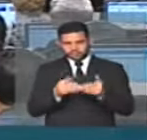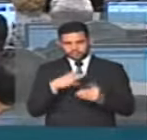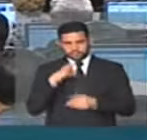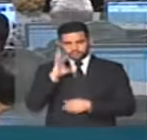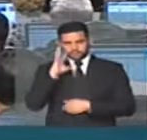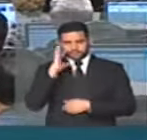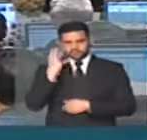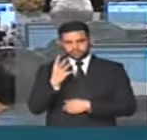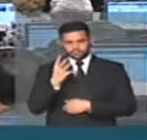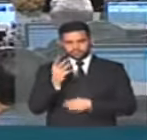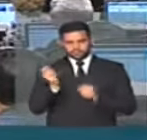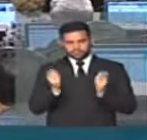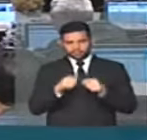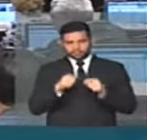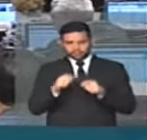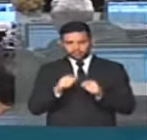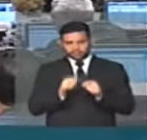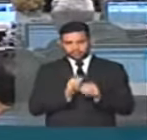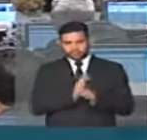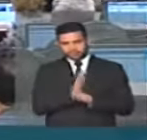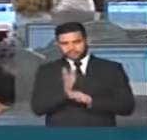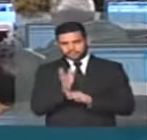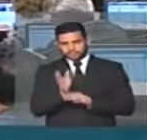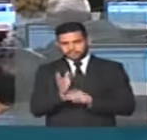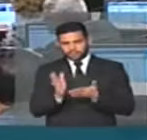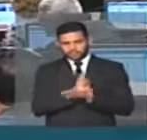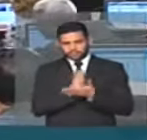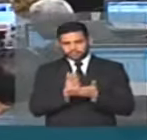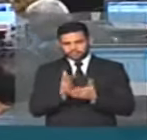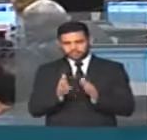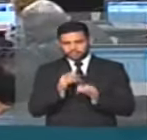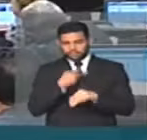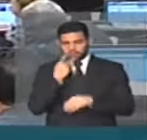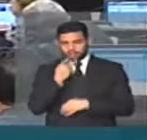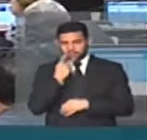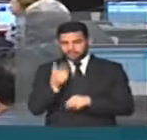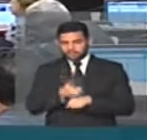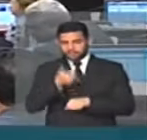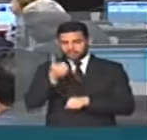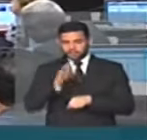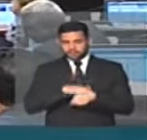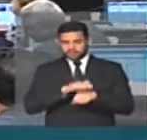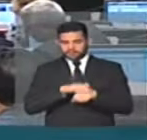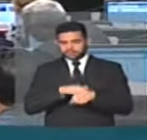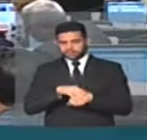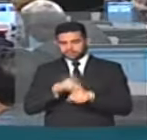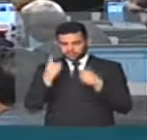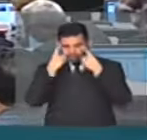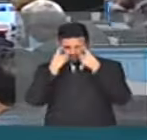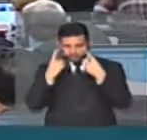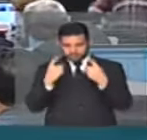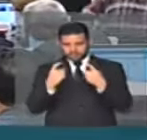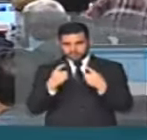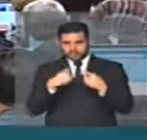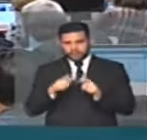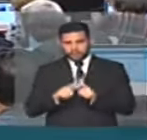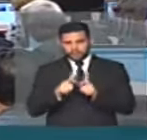de uma decisão que pode, ao invés do que alguns estão pregando aqui, melhorar os indicadores de